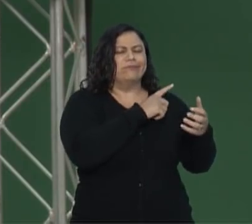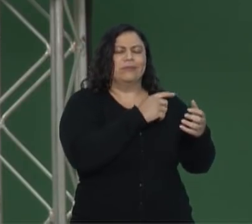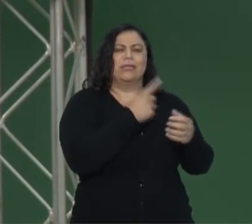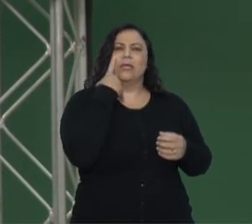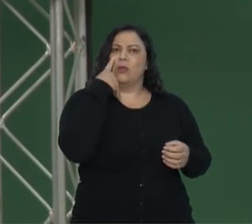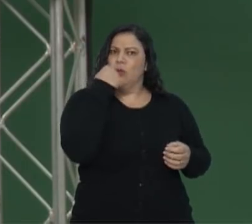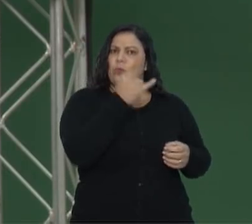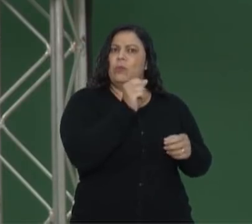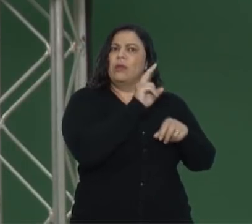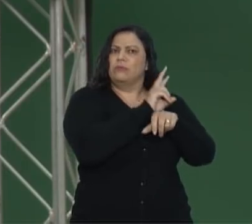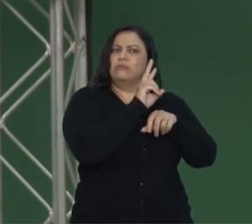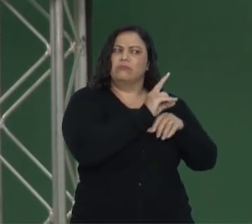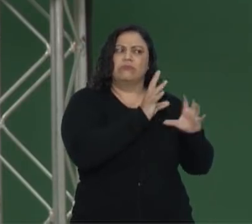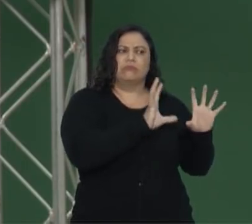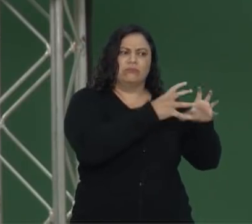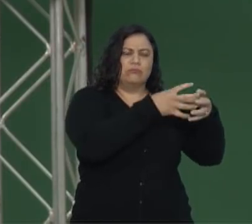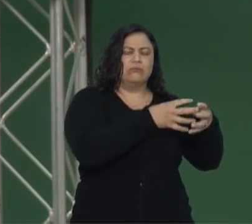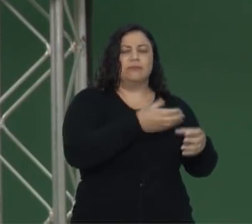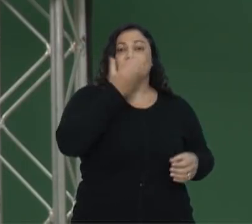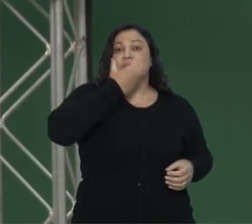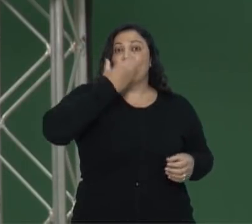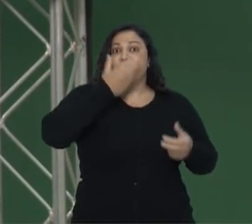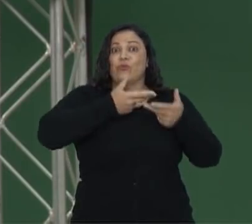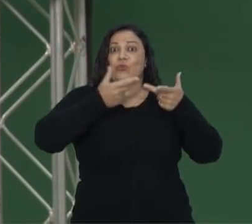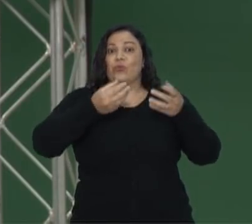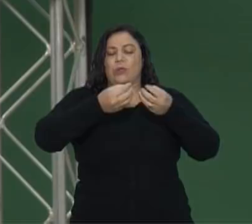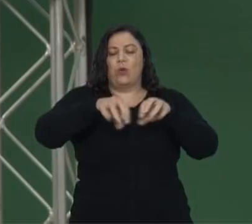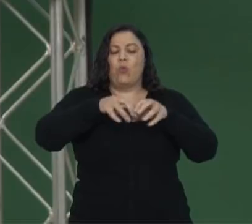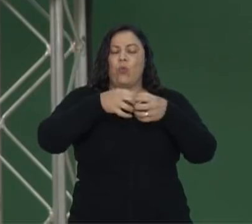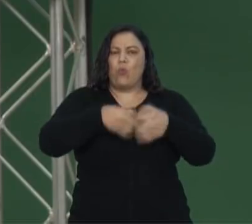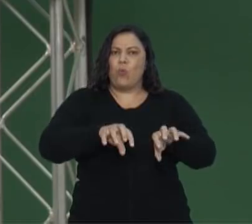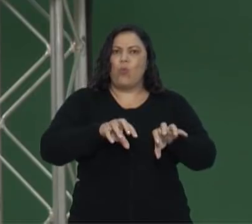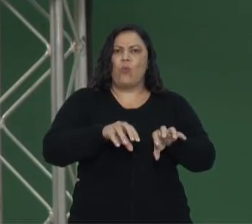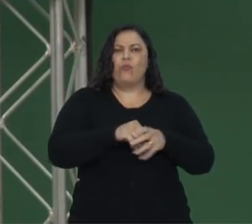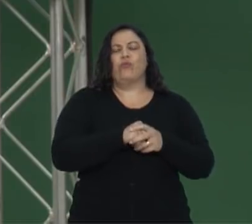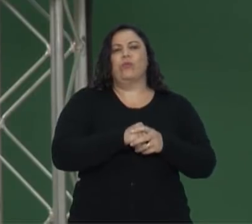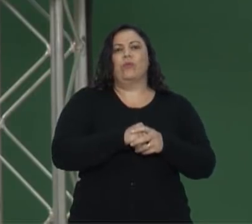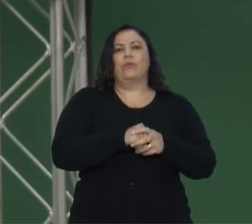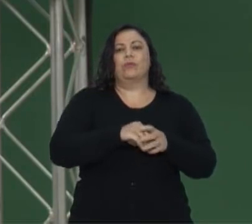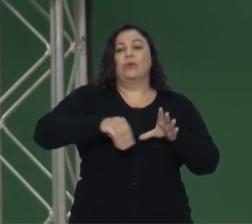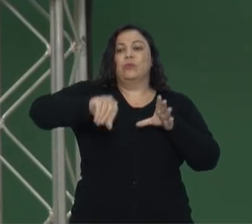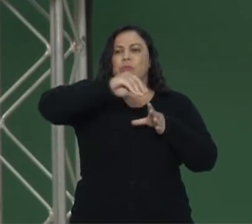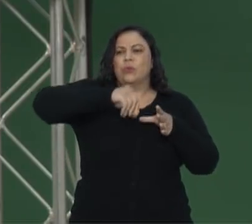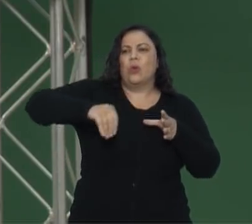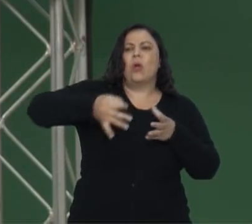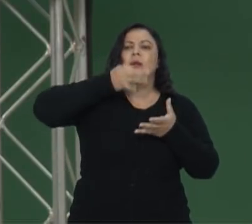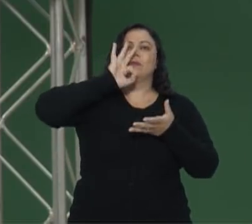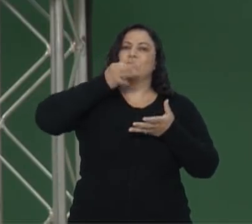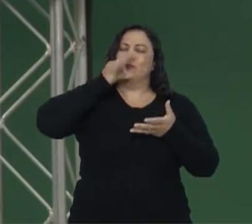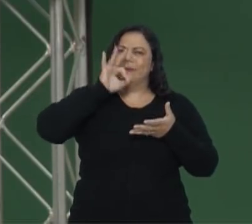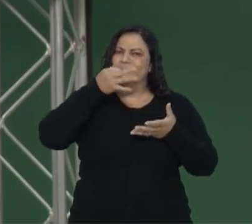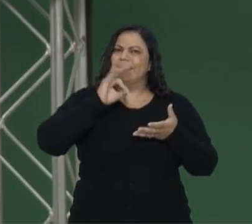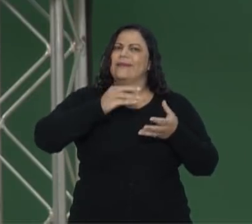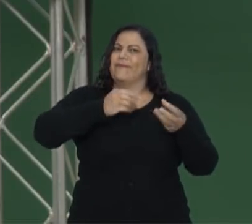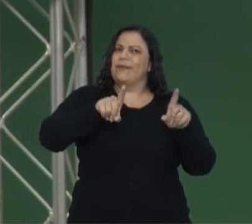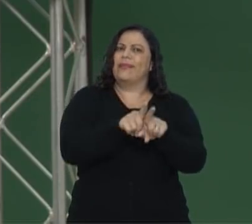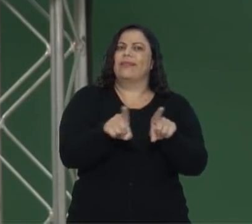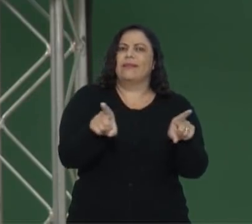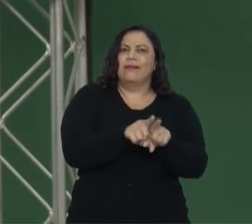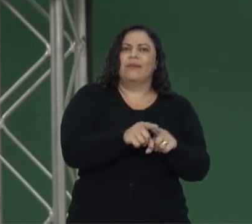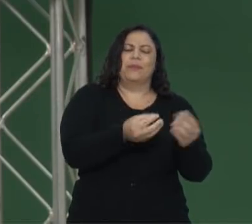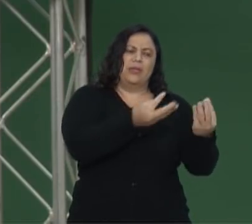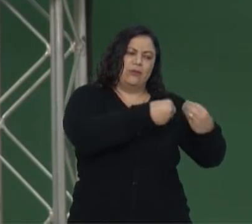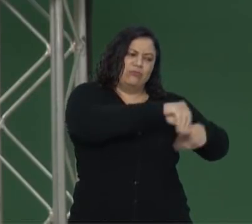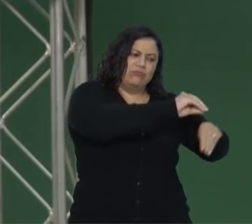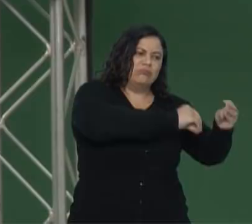pais colocam casca das frutas, casca de ovo, pó do café para esse solo ficar mais nutrido e as plantas